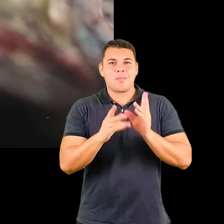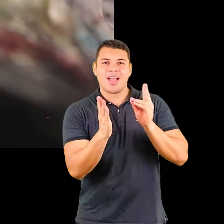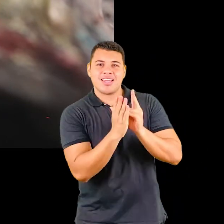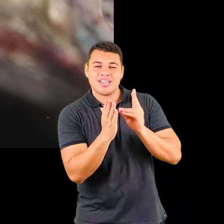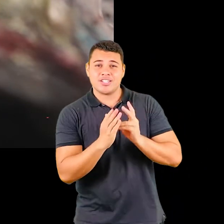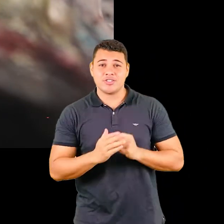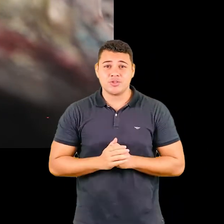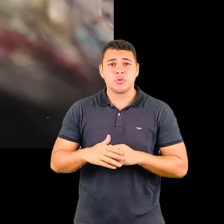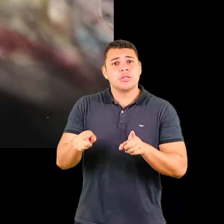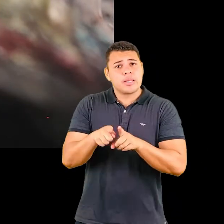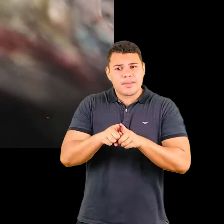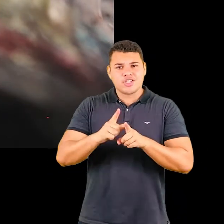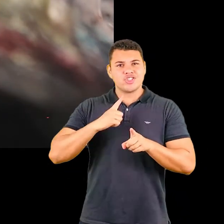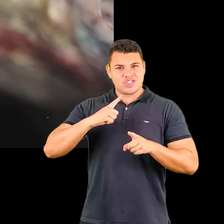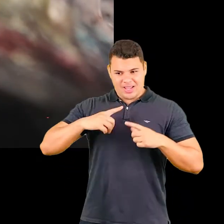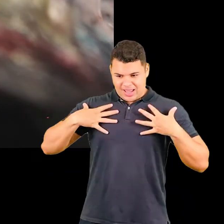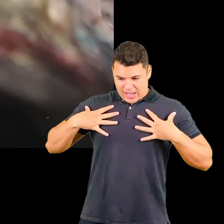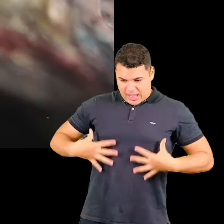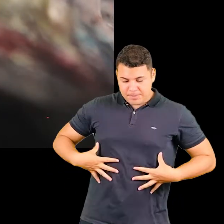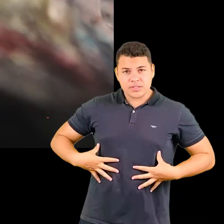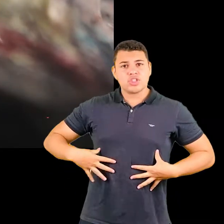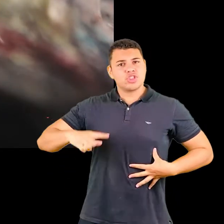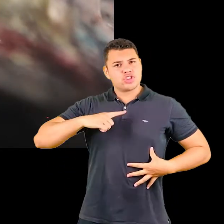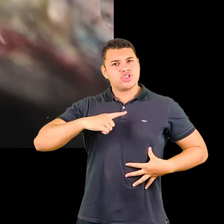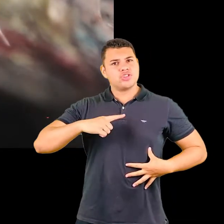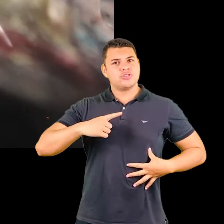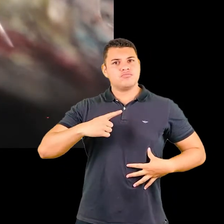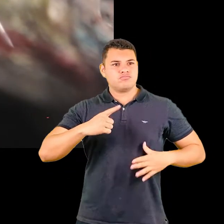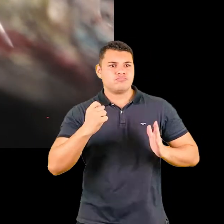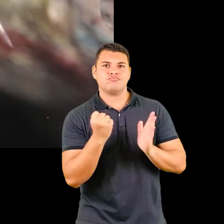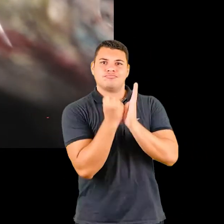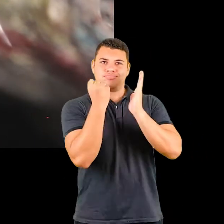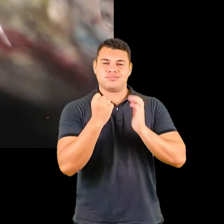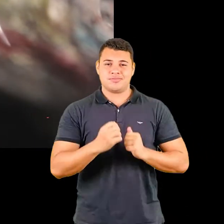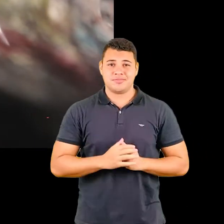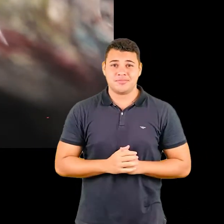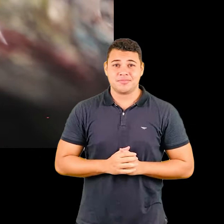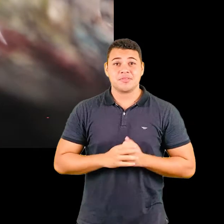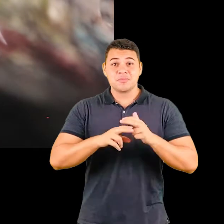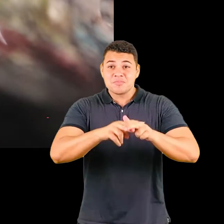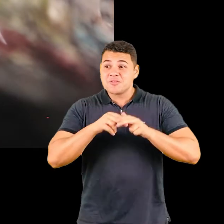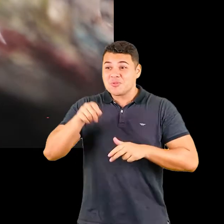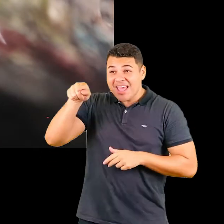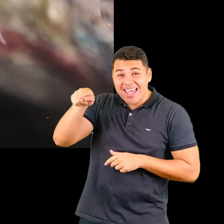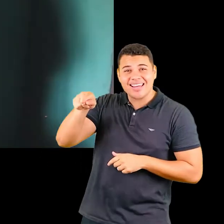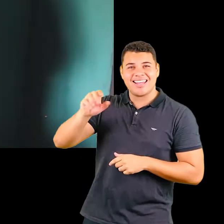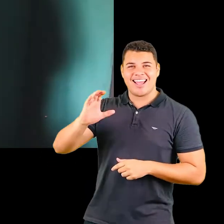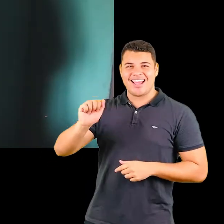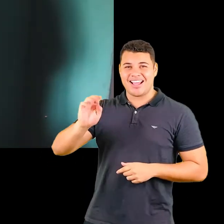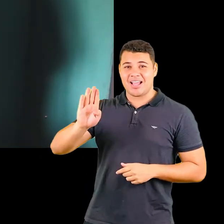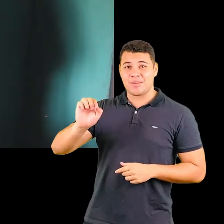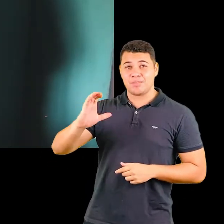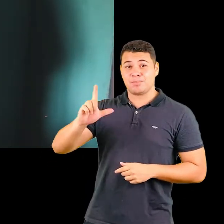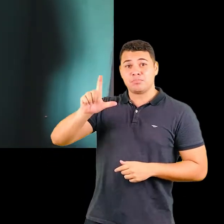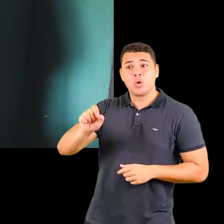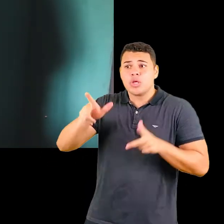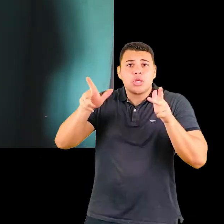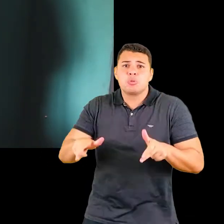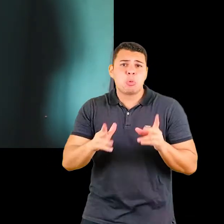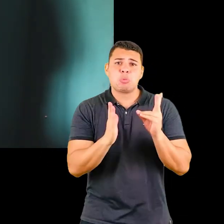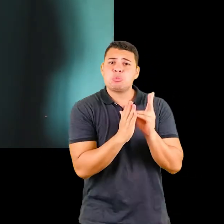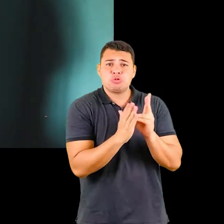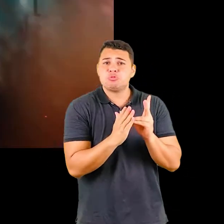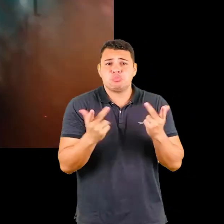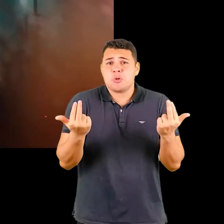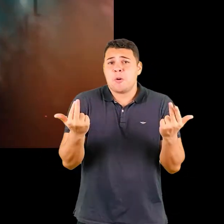a bermuda dele, a camisa, era roxa. E se formava como se fosse um índio de verdade. Assim chama o pajé.